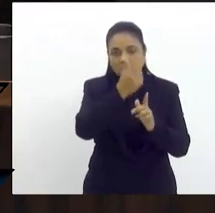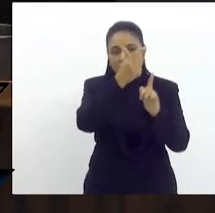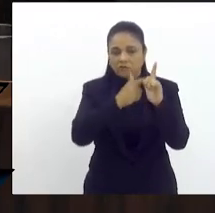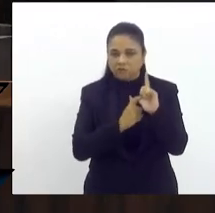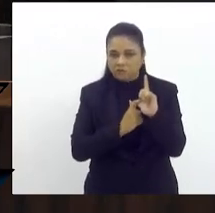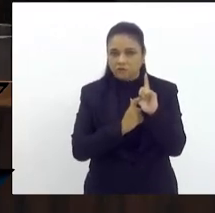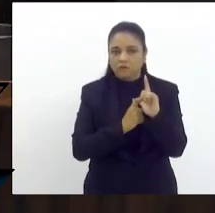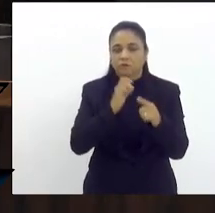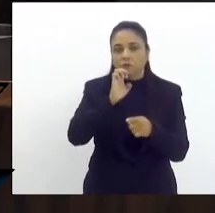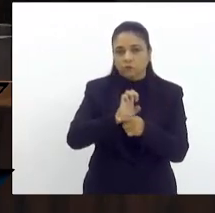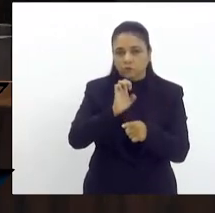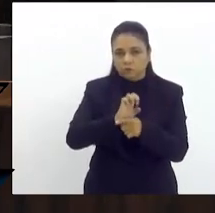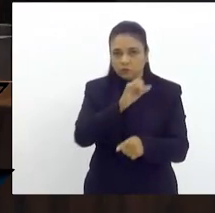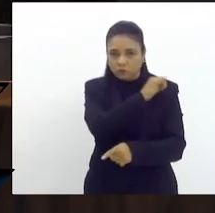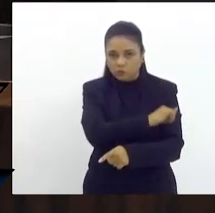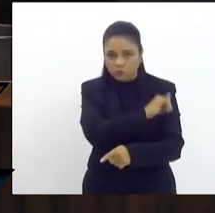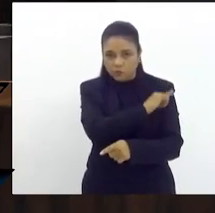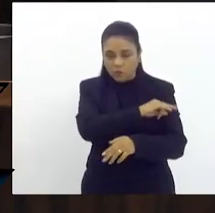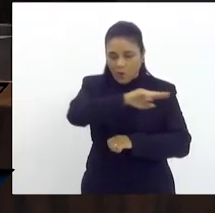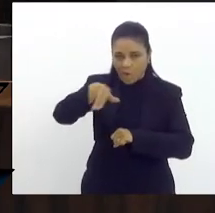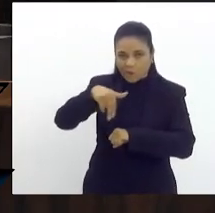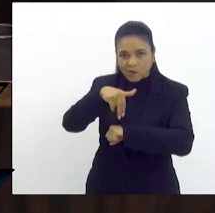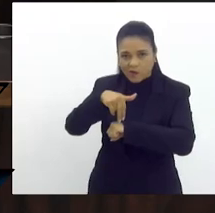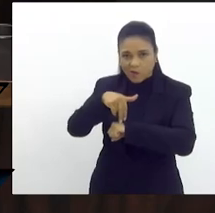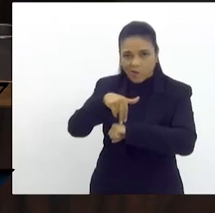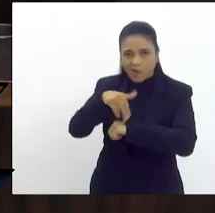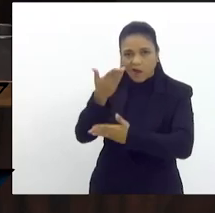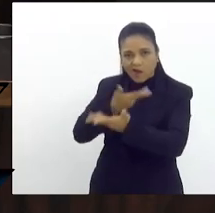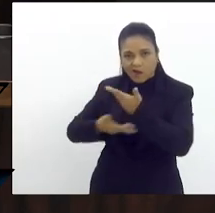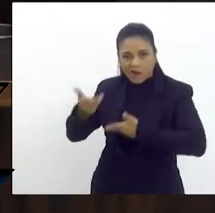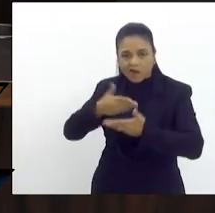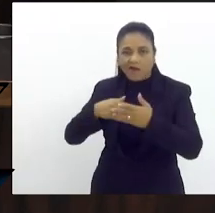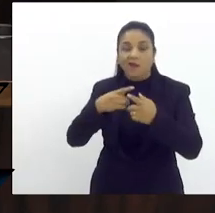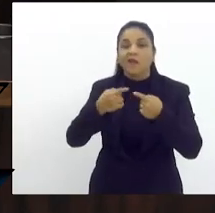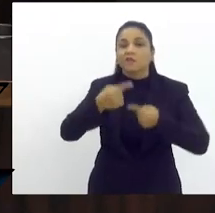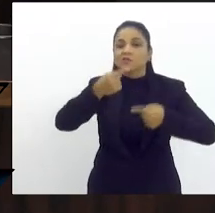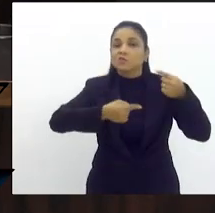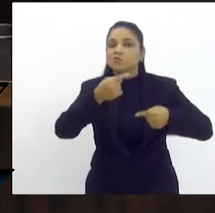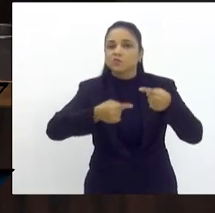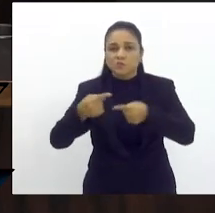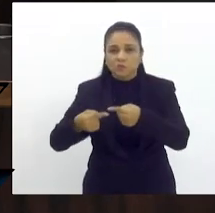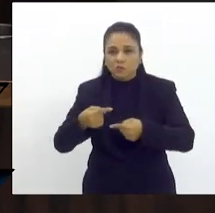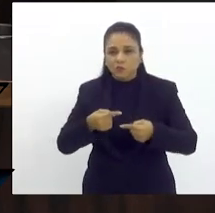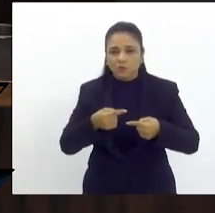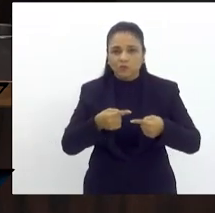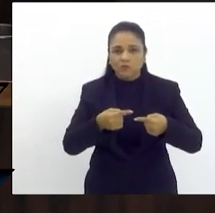Estado do Rio de Janeiro com União em discussão